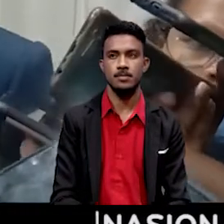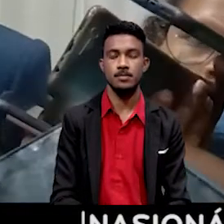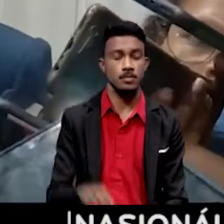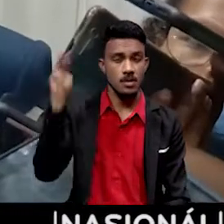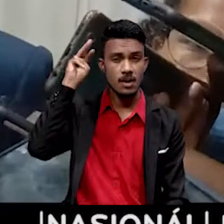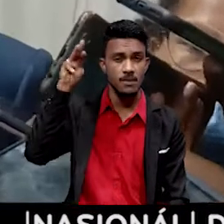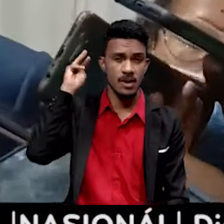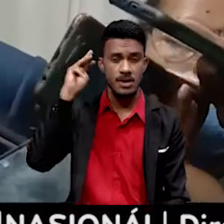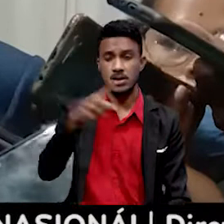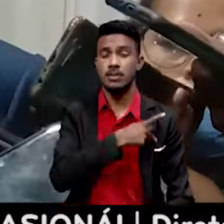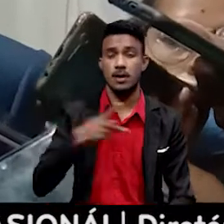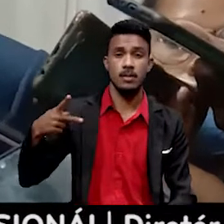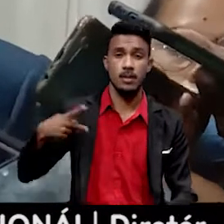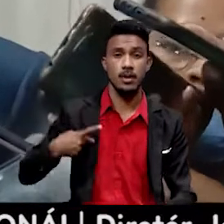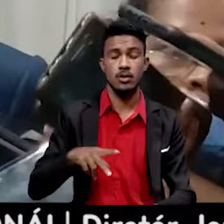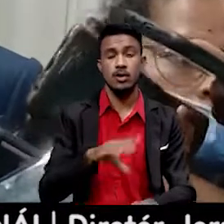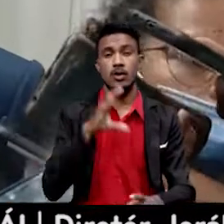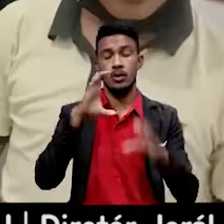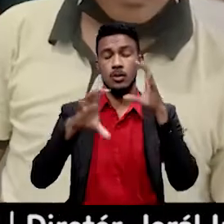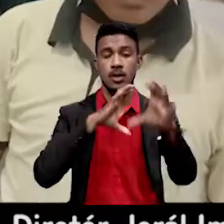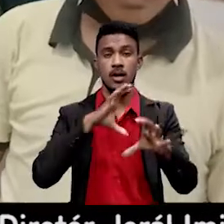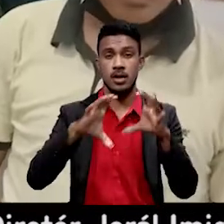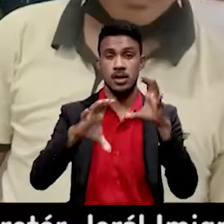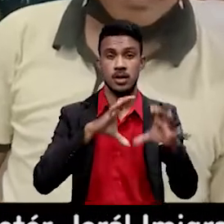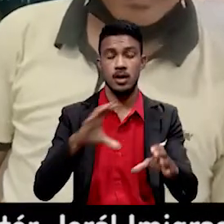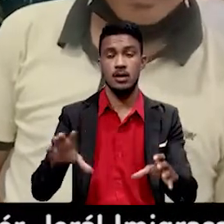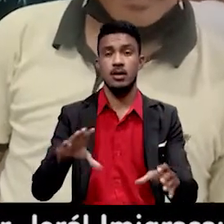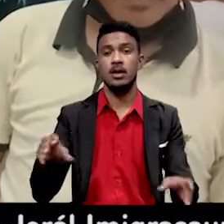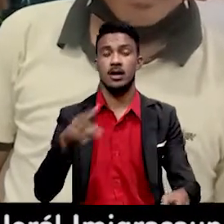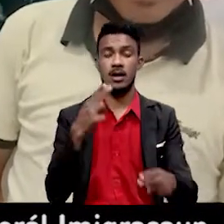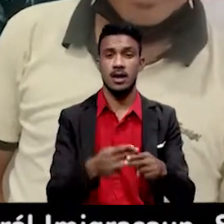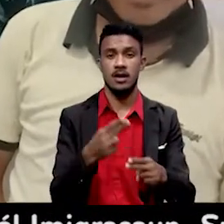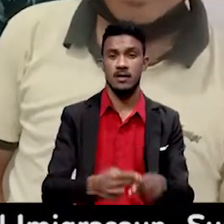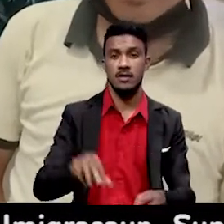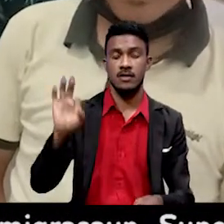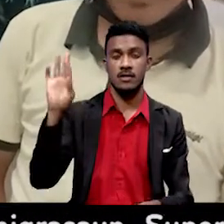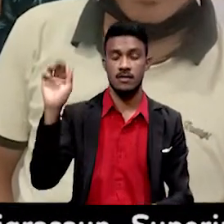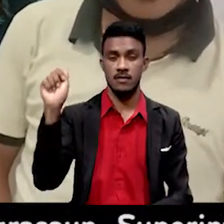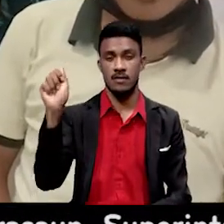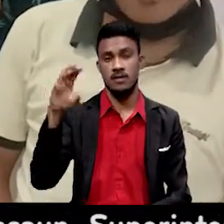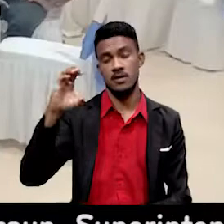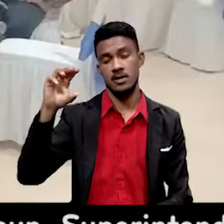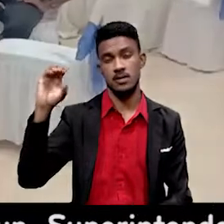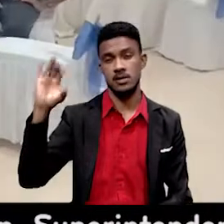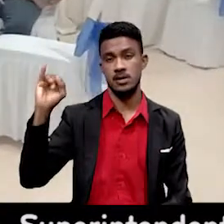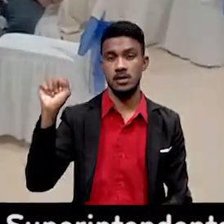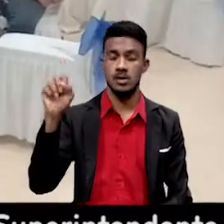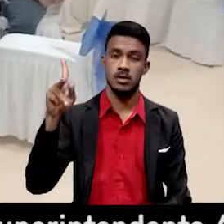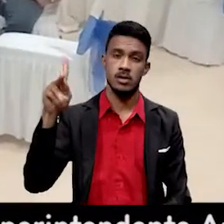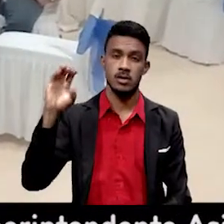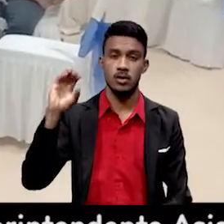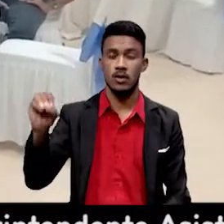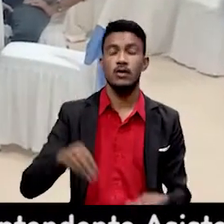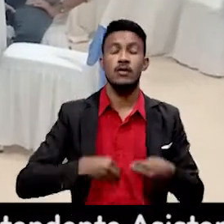Ministro do Assunto Parlamentar na Comunicação Social, Francisco Jerônimo Hateten, governo se esforço bucadal, onde for subsídio para jornalista